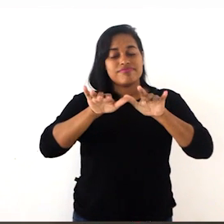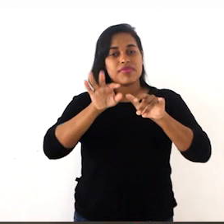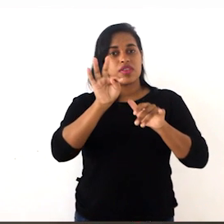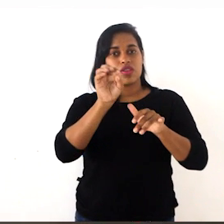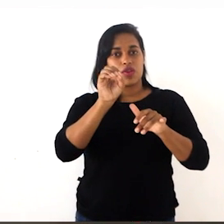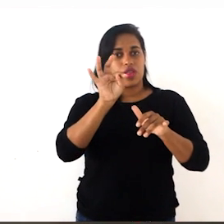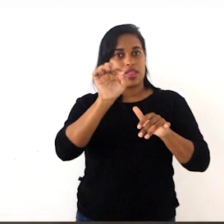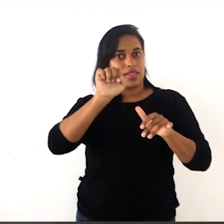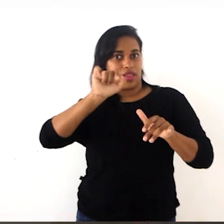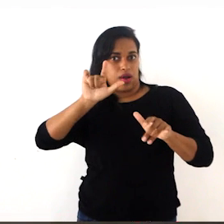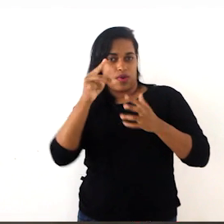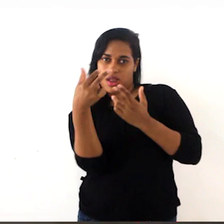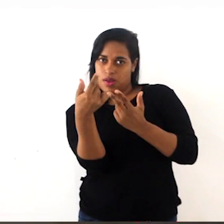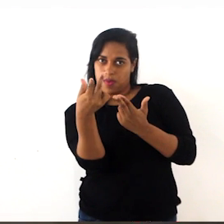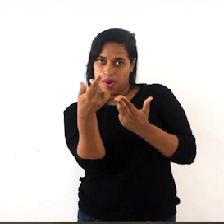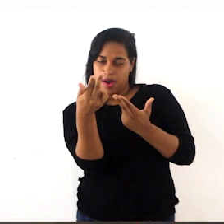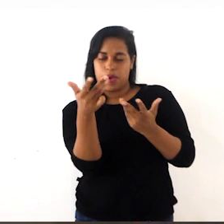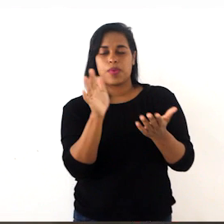total,